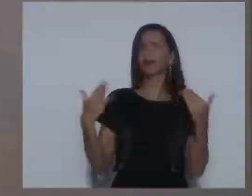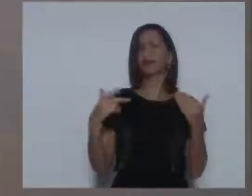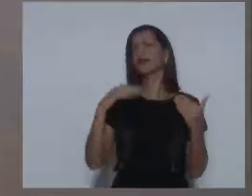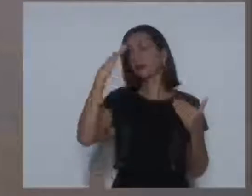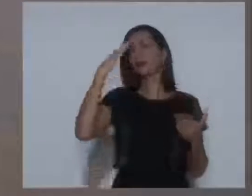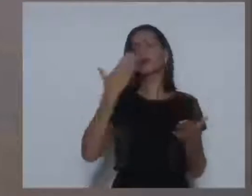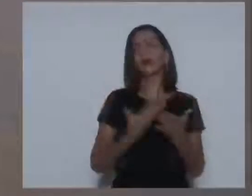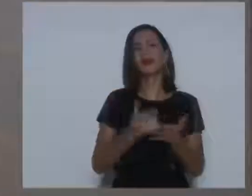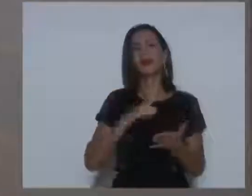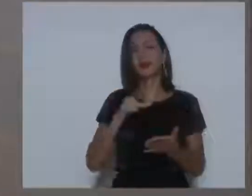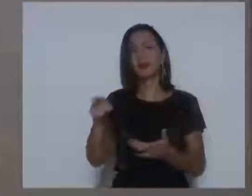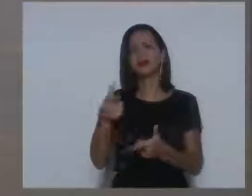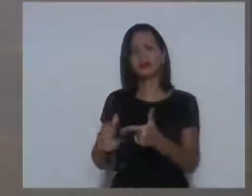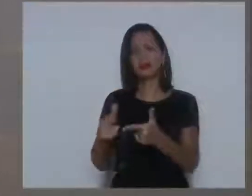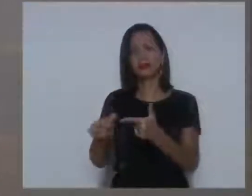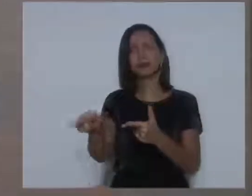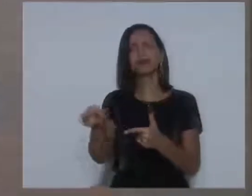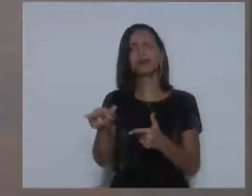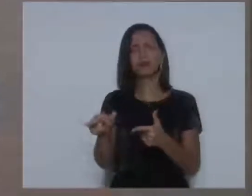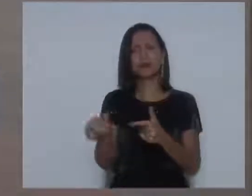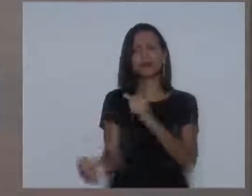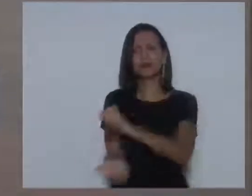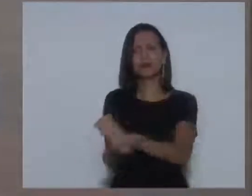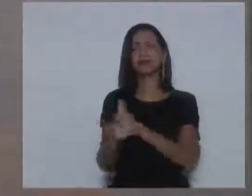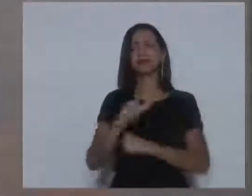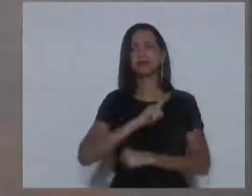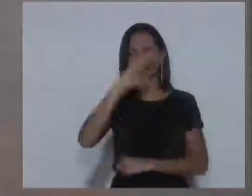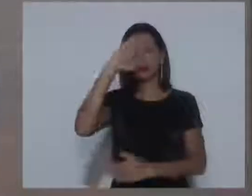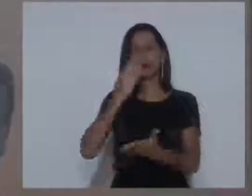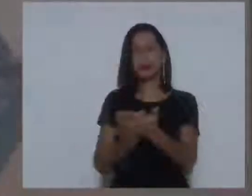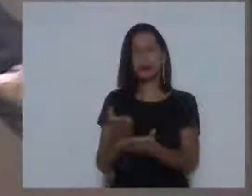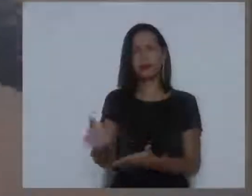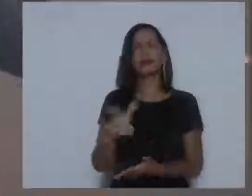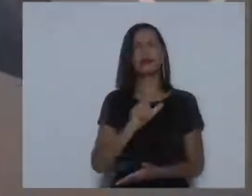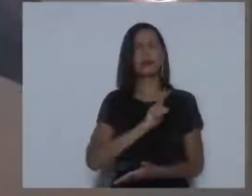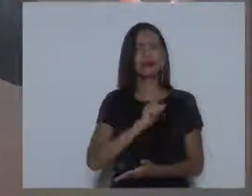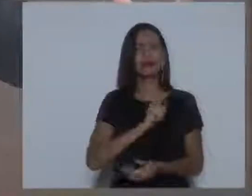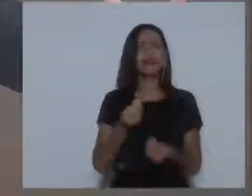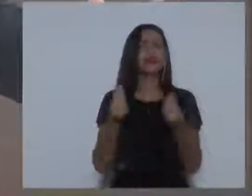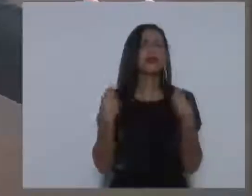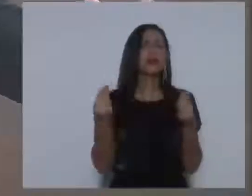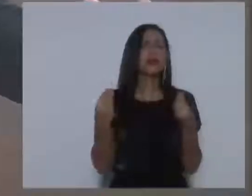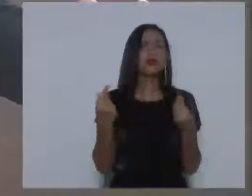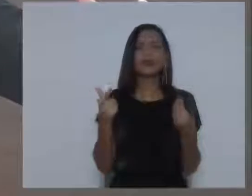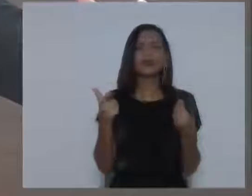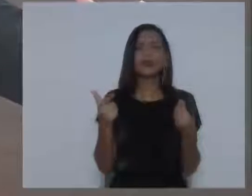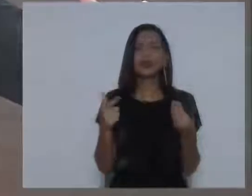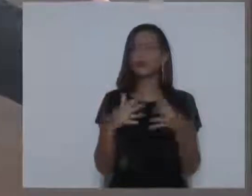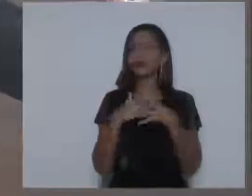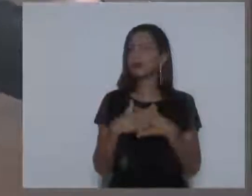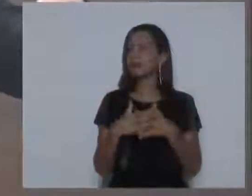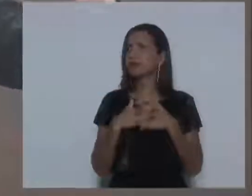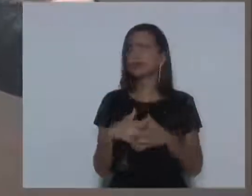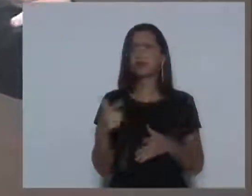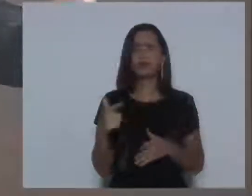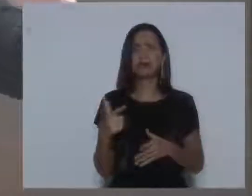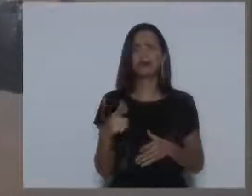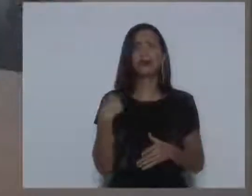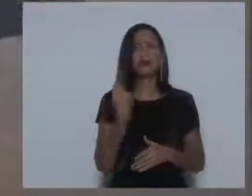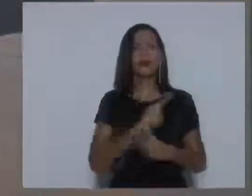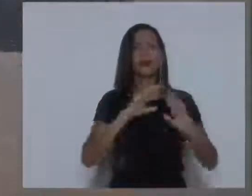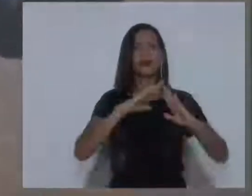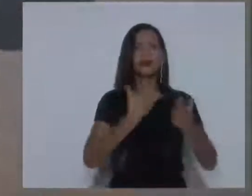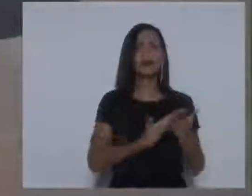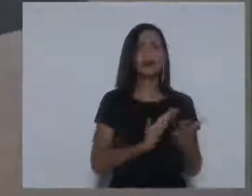tem azeitona nesse angu aí. Acho que tem. Porque não é uma estrutura complexa. Nossas creches, vê